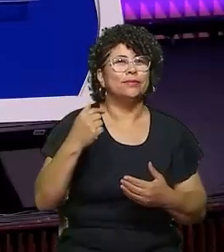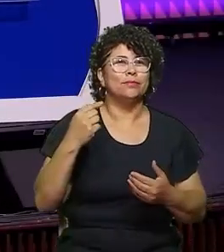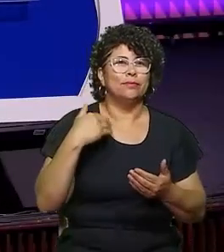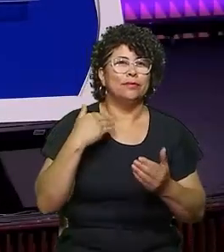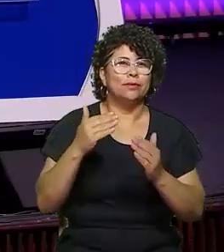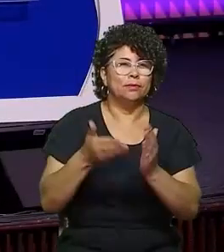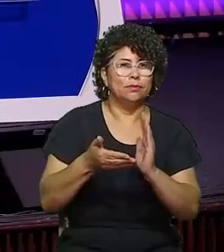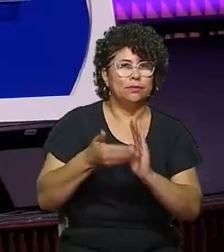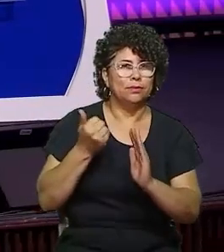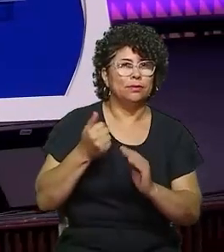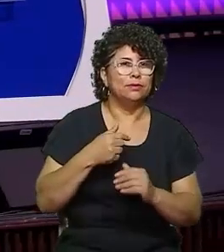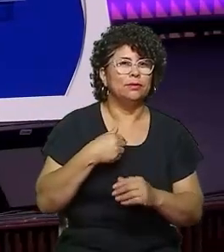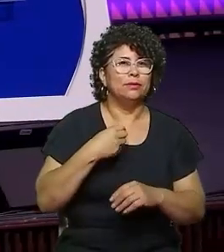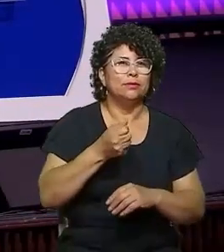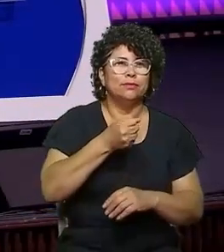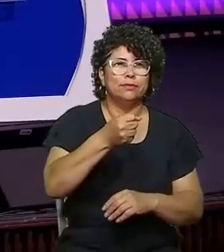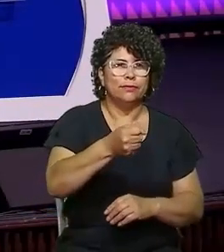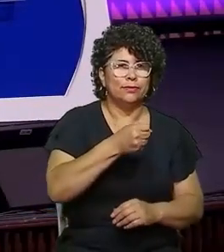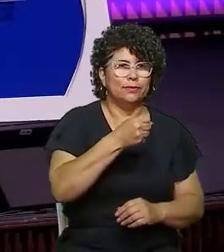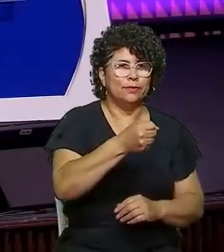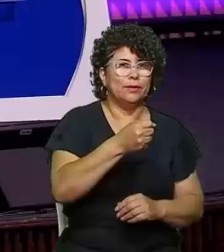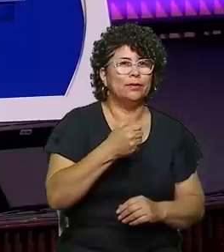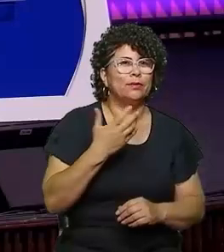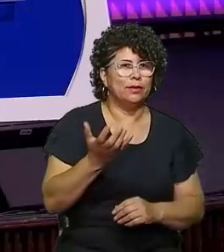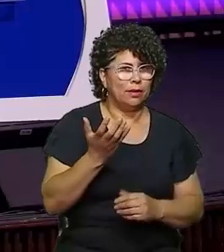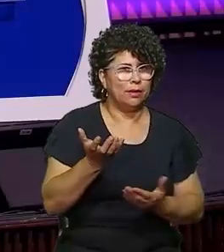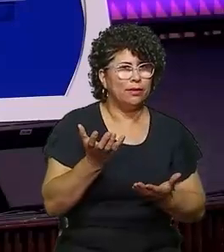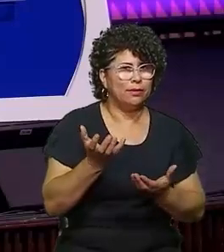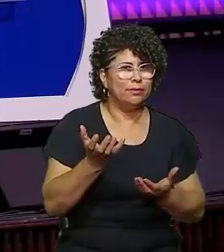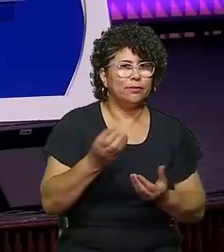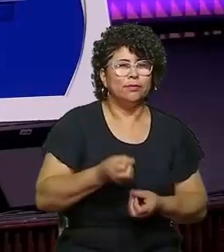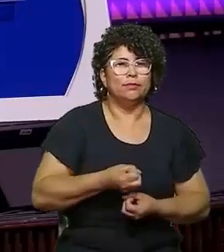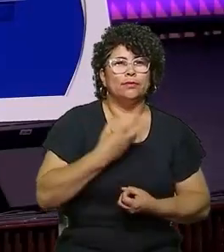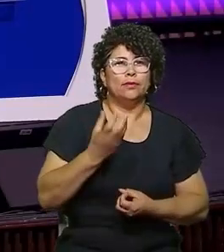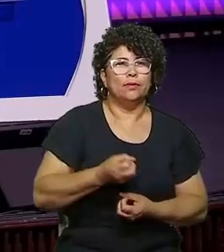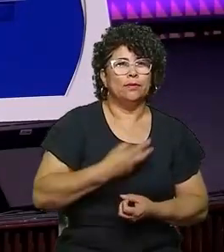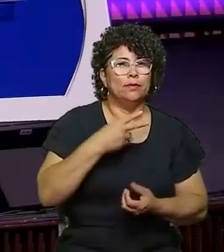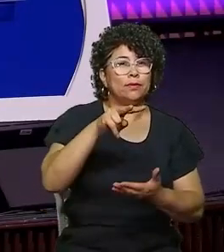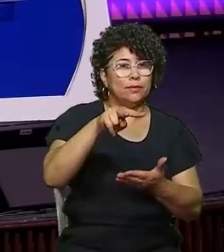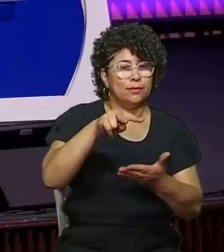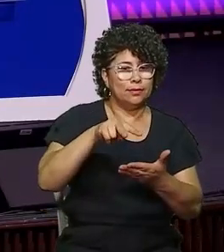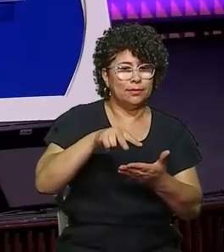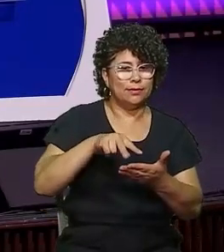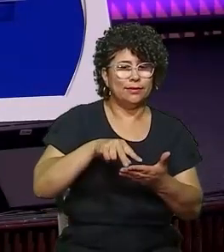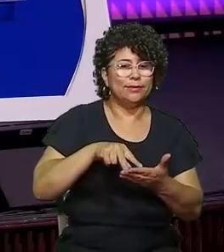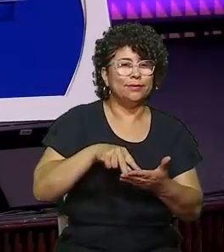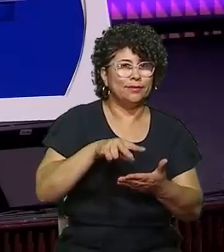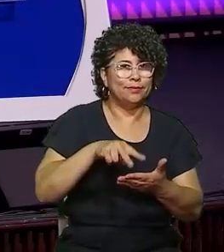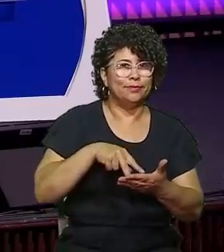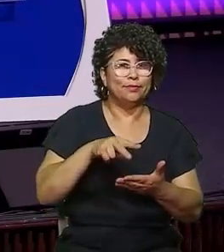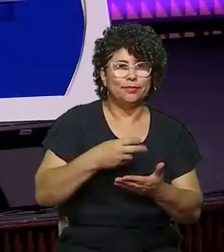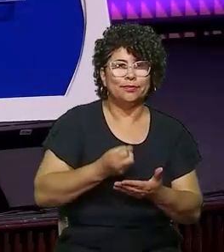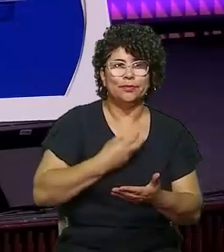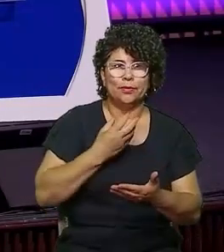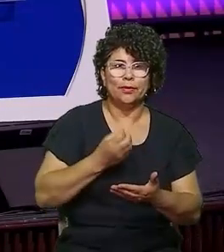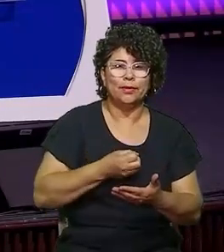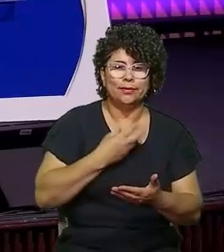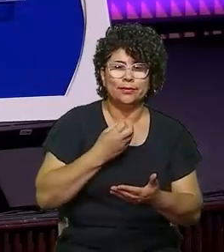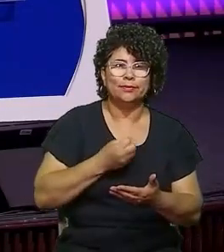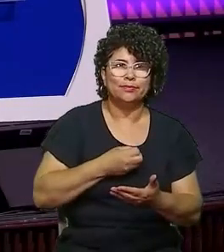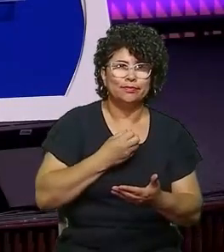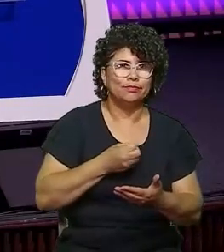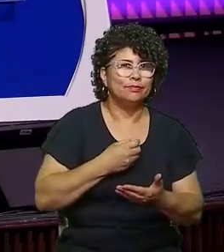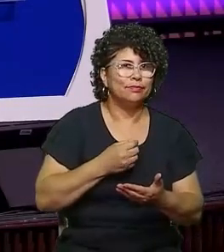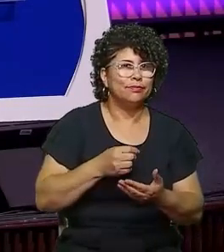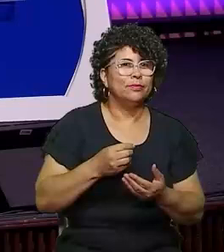porque eu quero ler poesia também, né? Vamos. Para a gente homenagear o Drummond. Mas imagine, é um prazer estar aqui